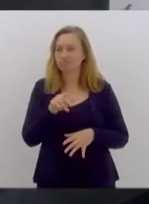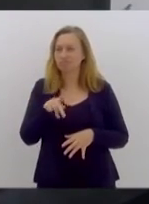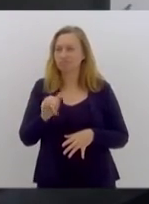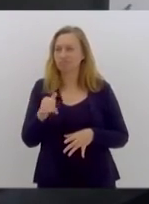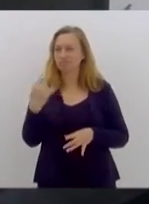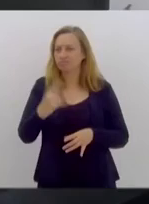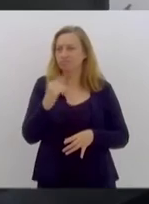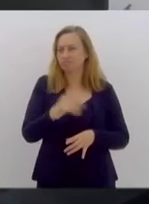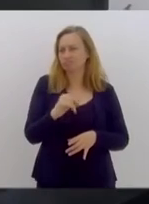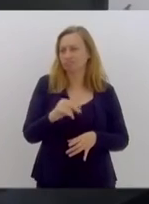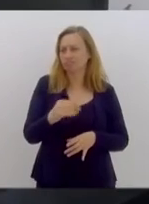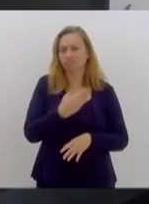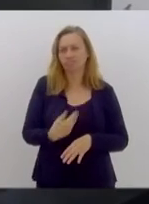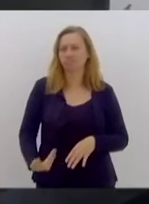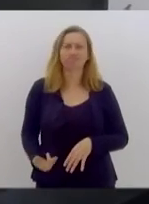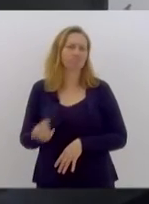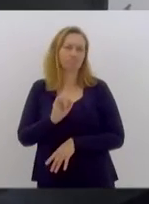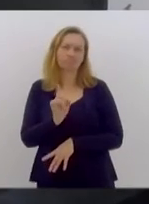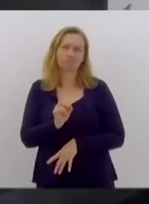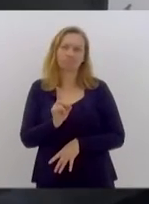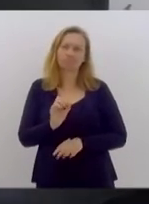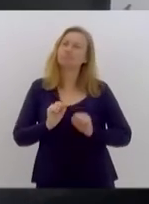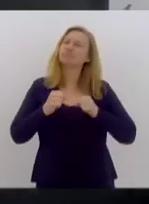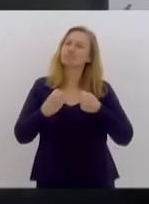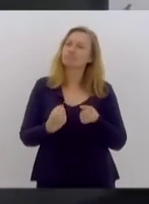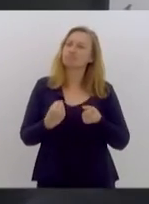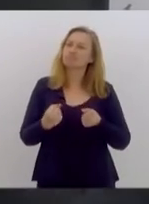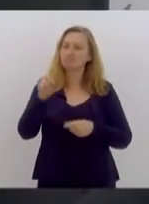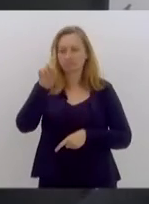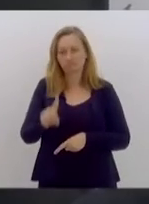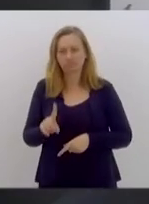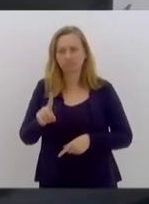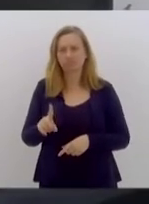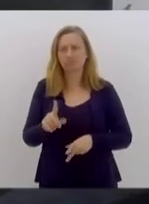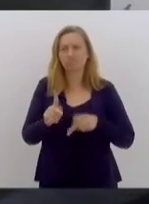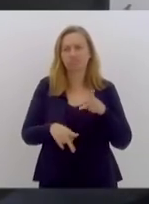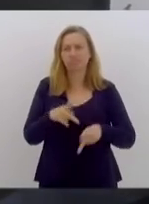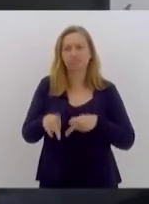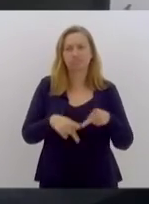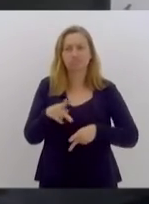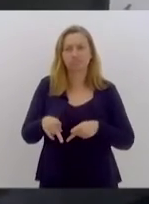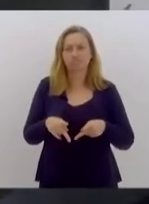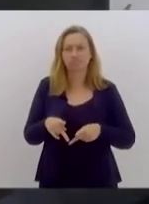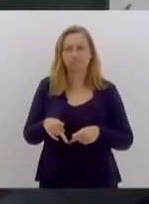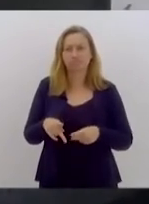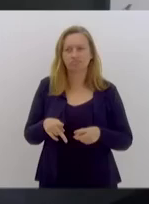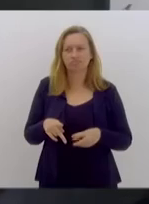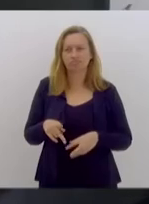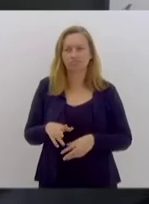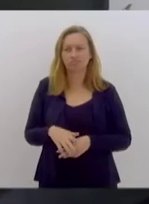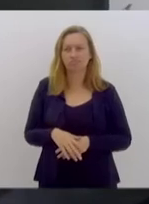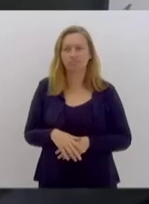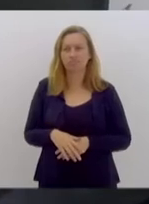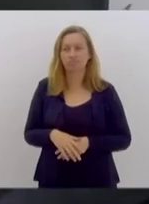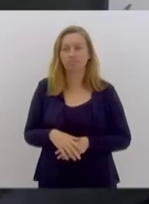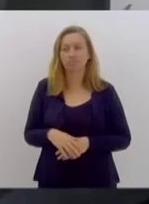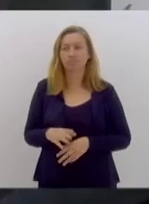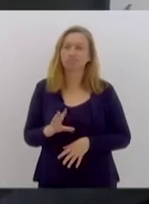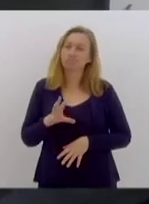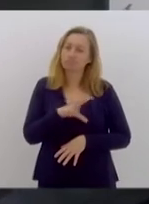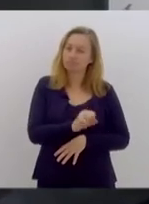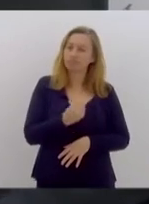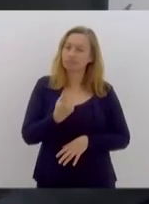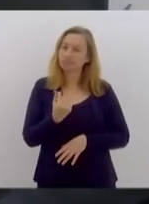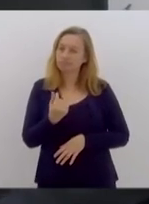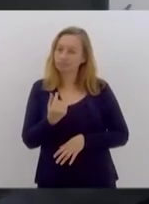a porrada no governo mas não era porrada porrada e outra coisa porrada comigo vai lá e pega os dias dos cofres públicos